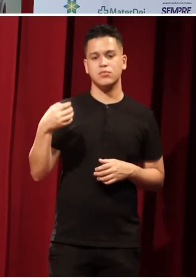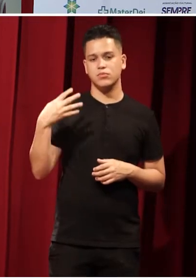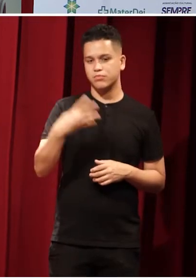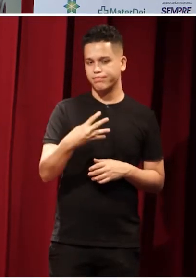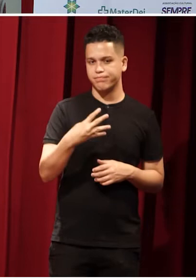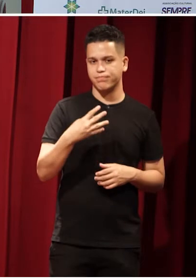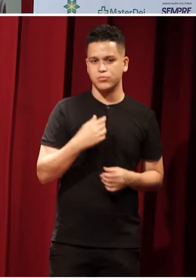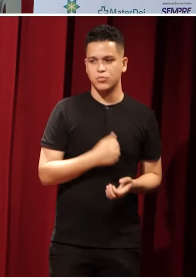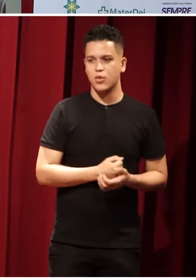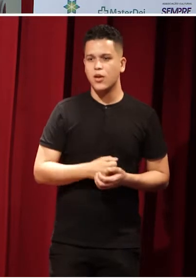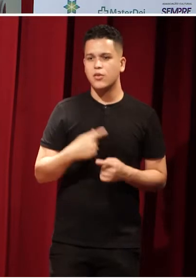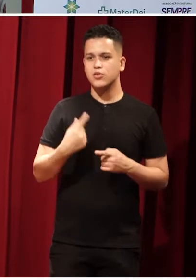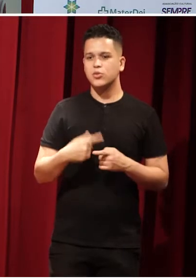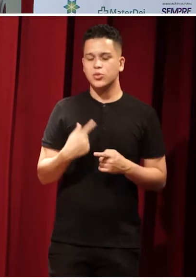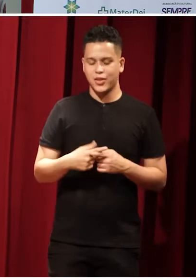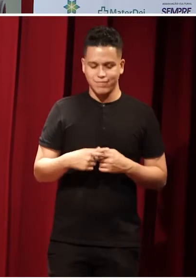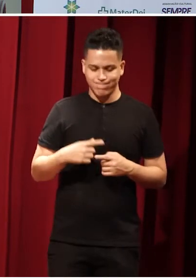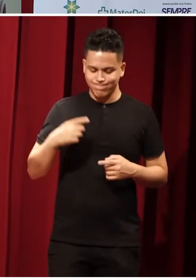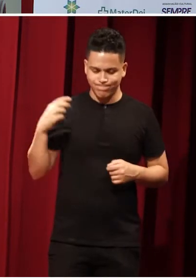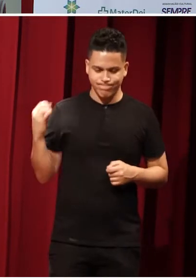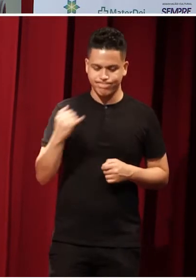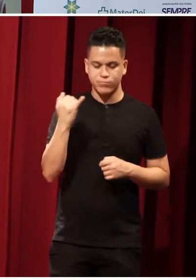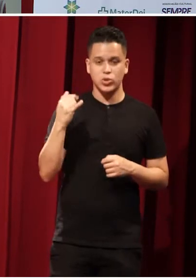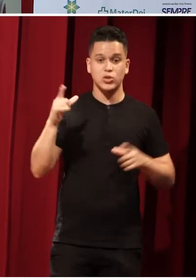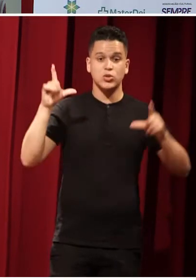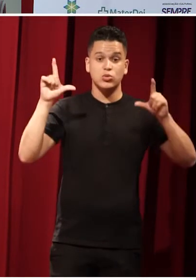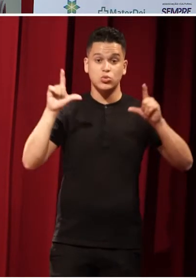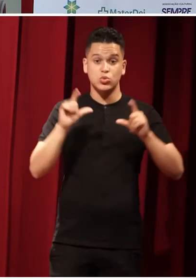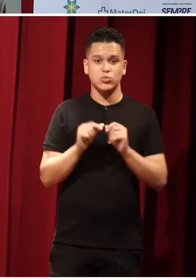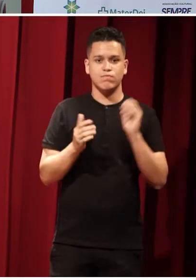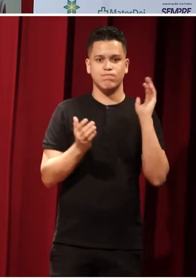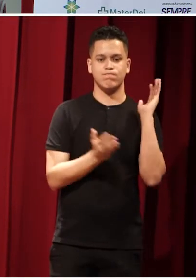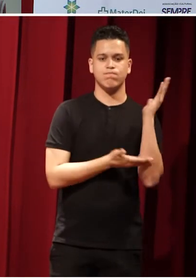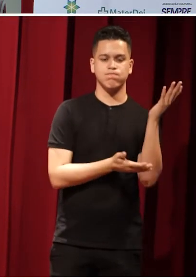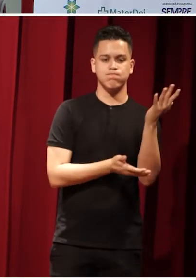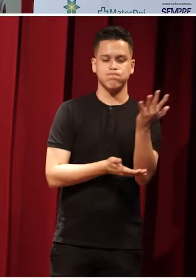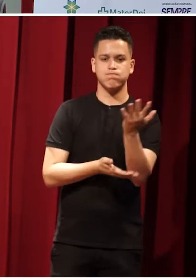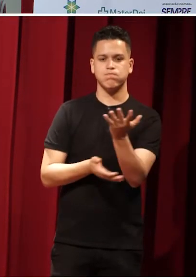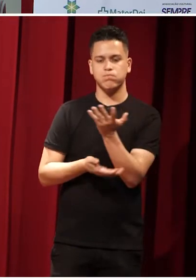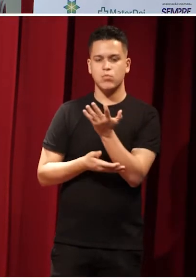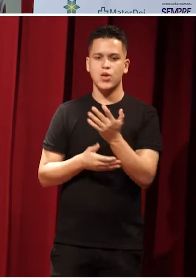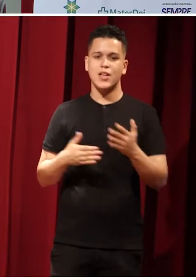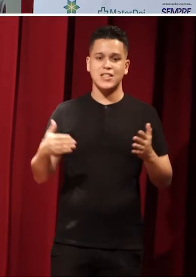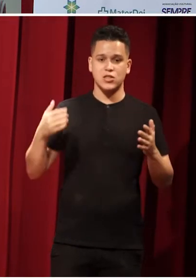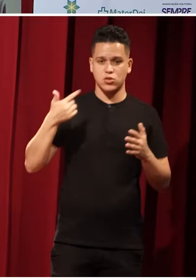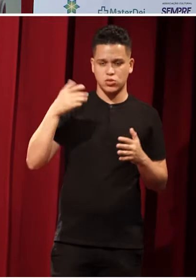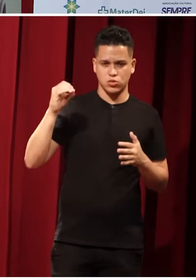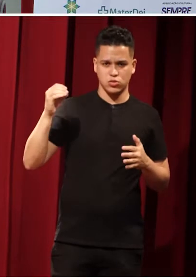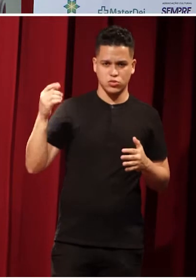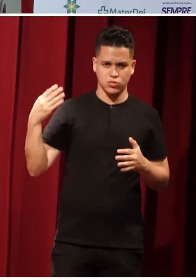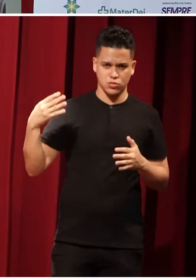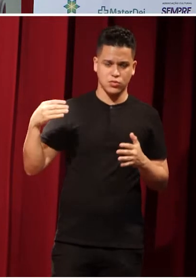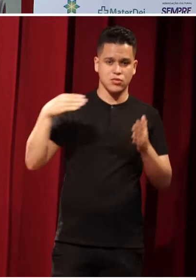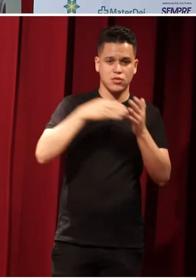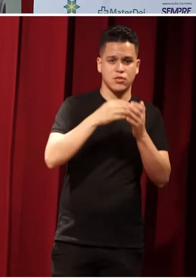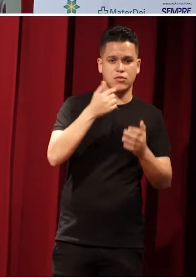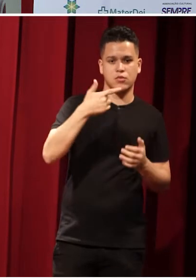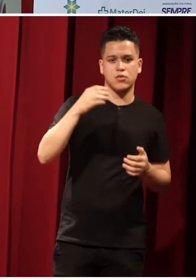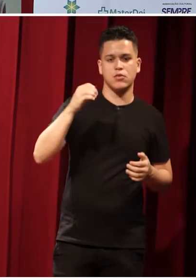2004, por que foi tão importante a redução do desmatamento entre 2004 e